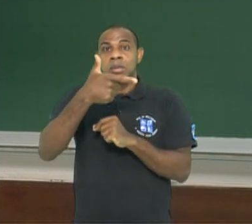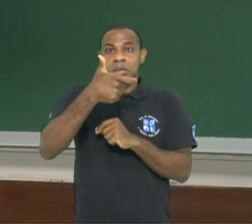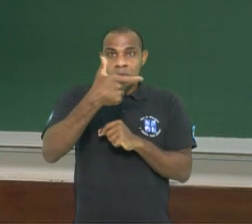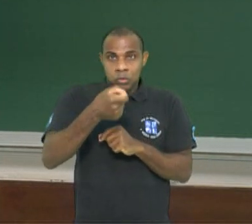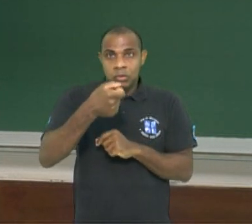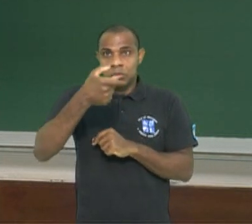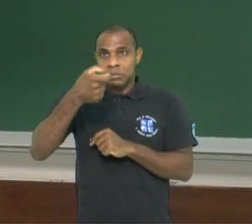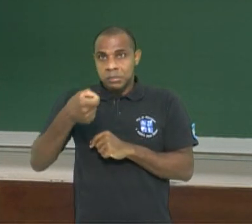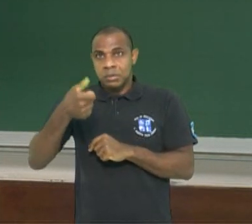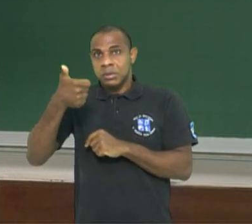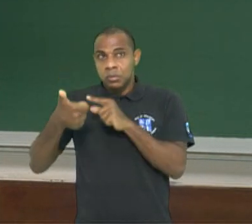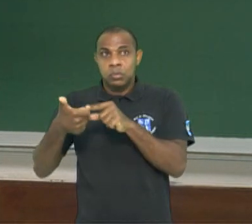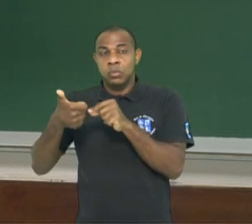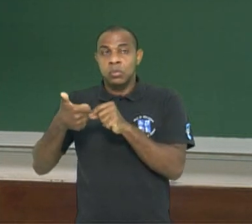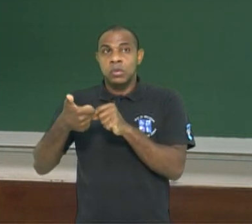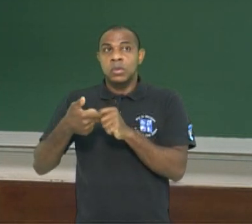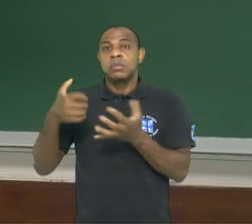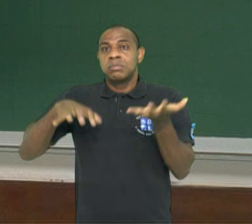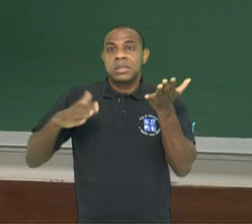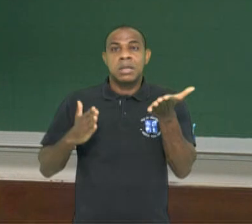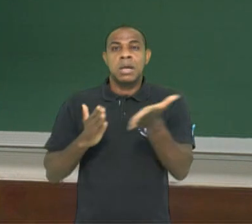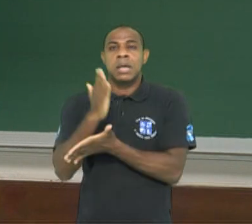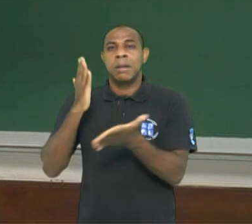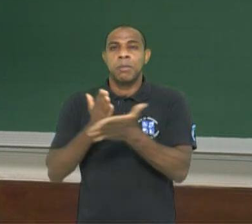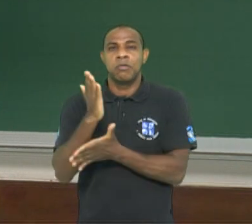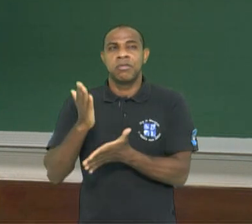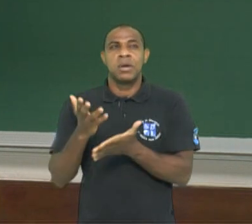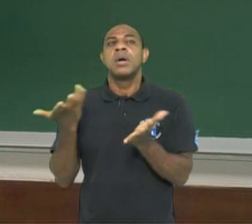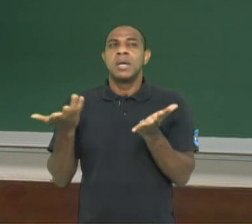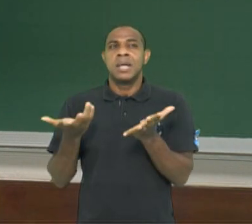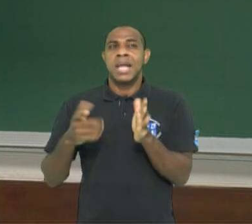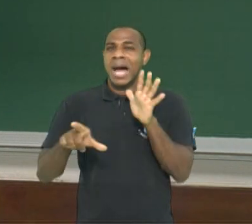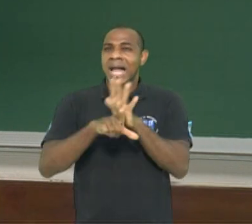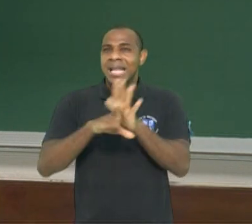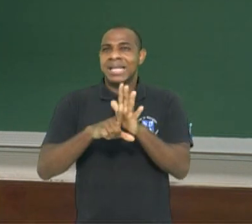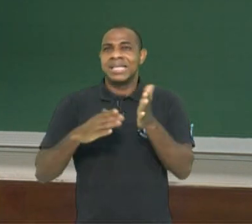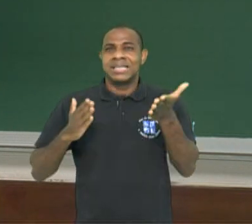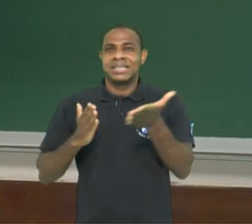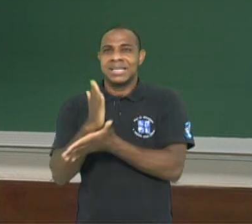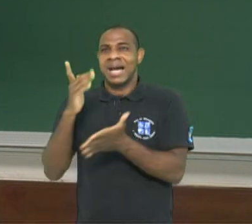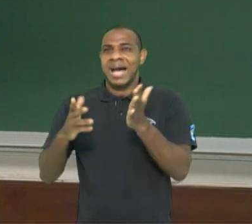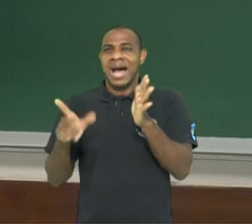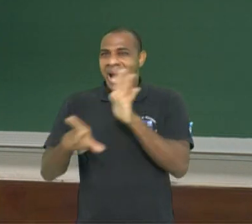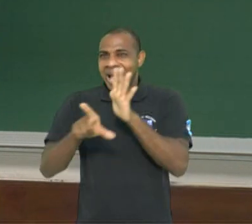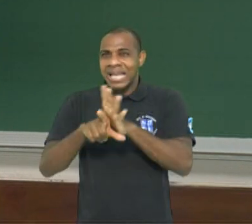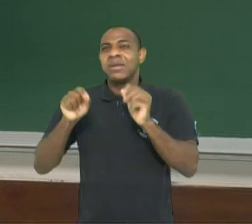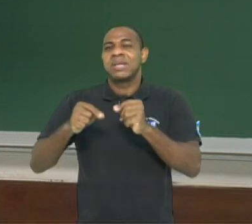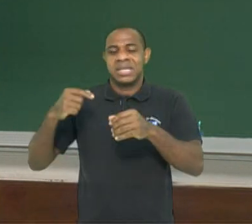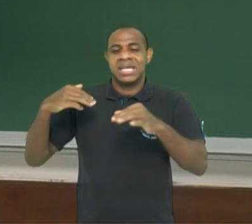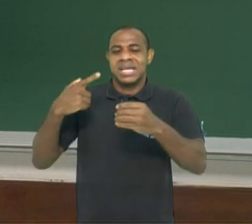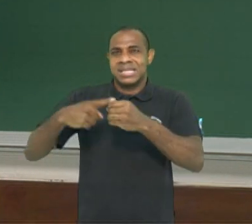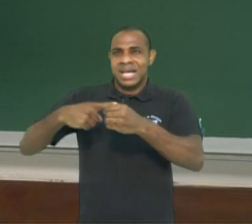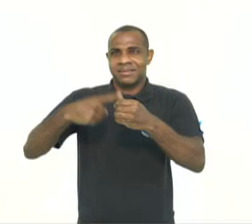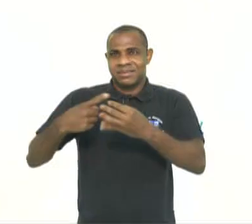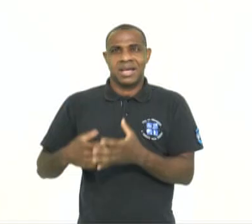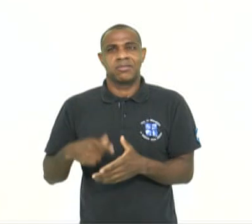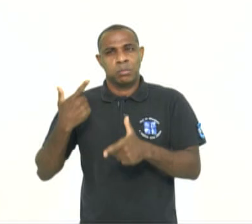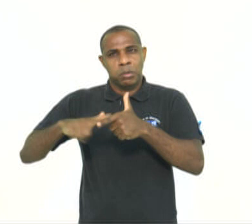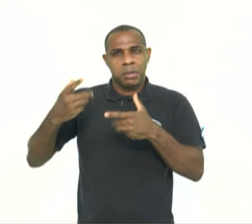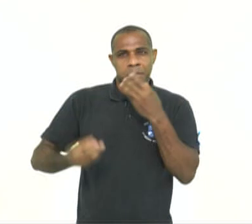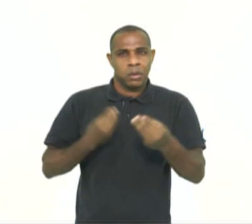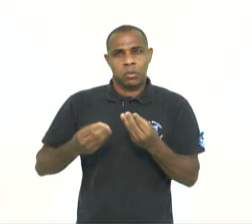aprovar essa lei que foi conhecida como Estatuto das Cidades. Pense um pouquinho e escreva aí pelo menos 3 problemas.